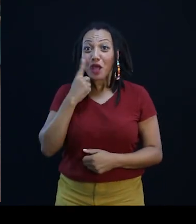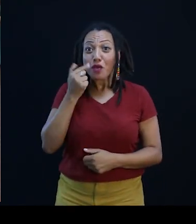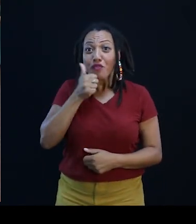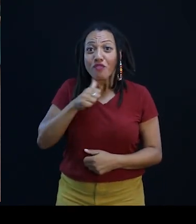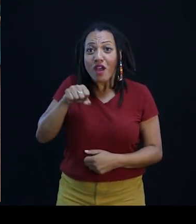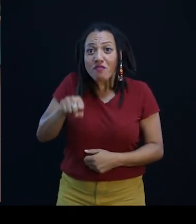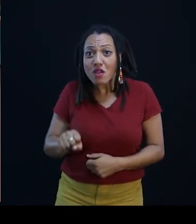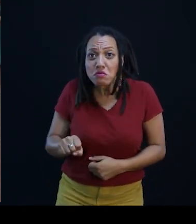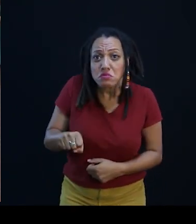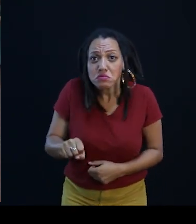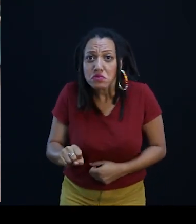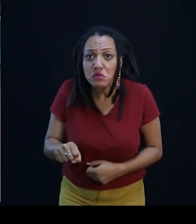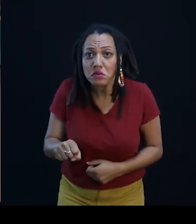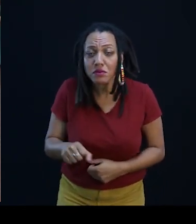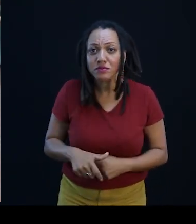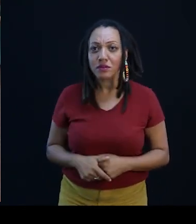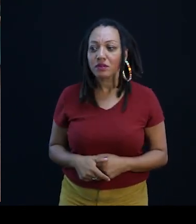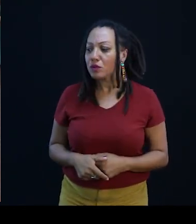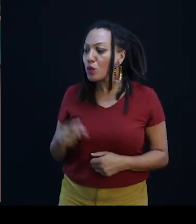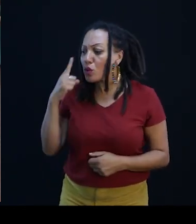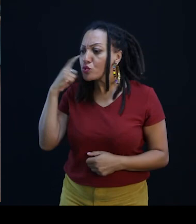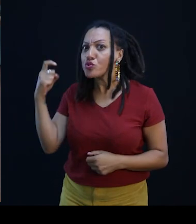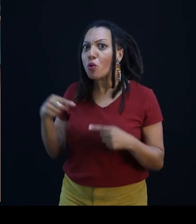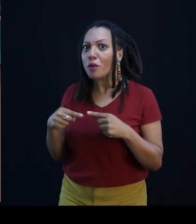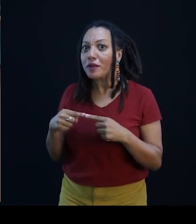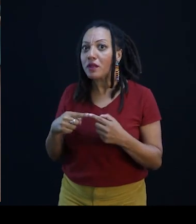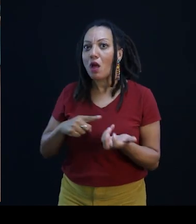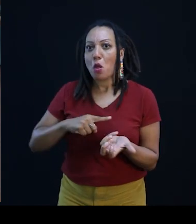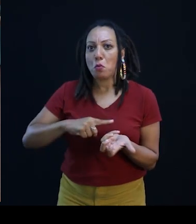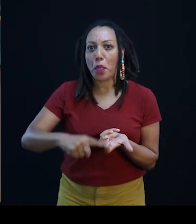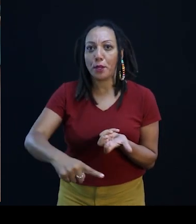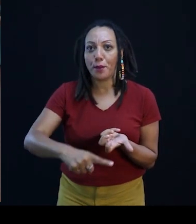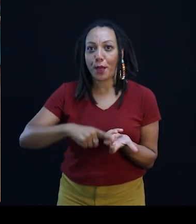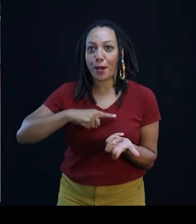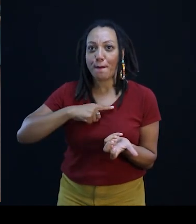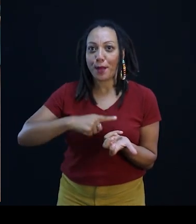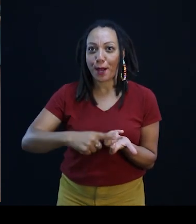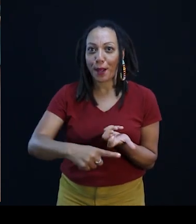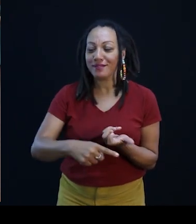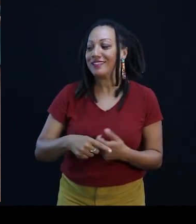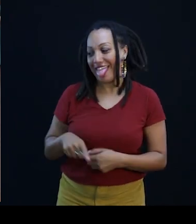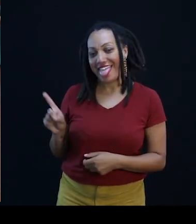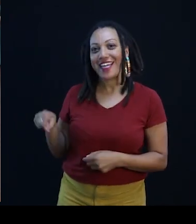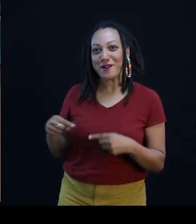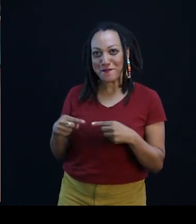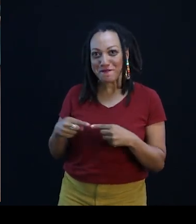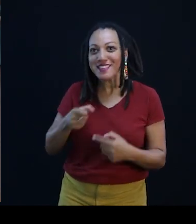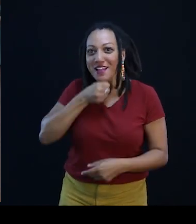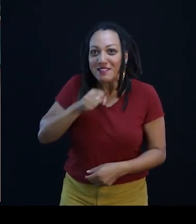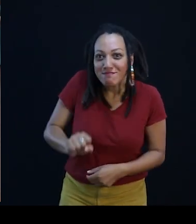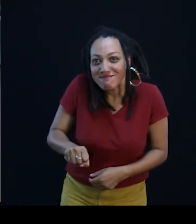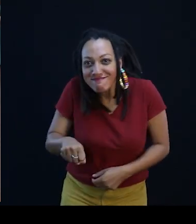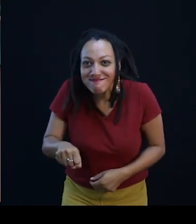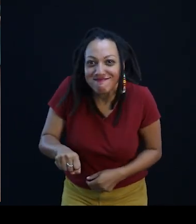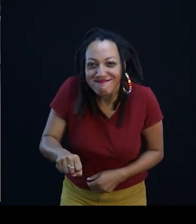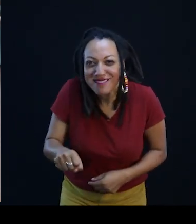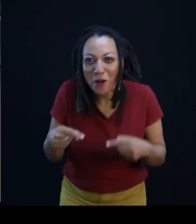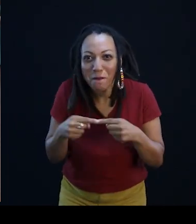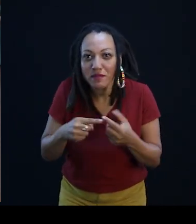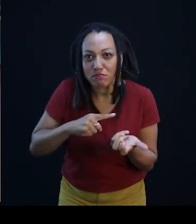Eu vi uma velhinha assim. Qual pode ser a velhinha, Madá? Esse é bom pra velhinha. Esse é